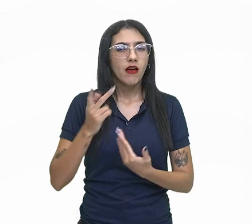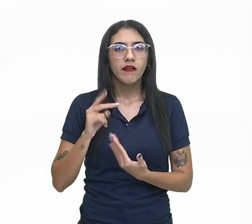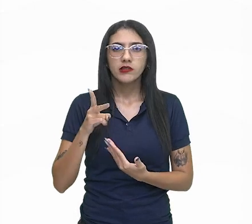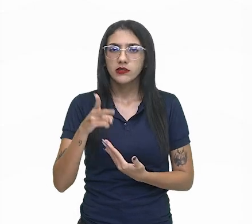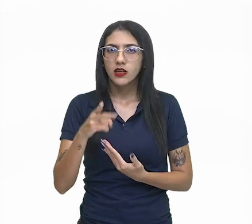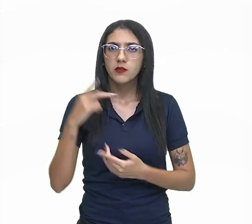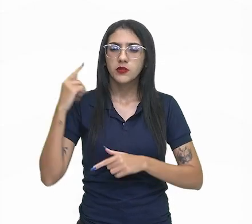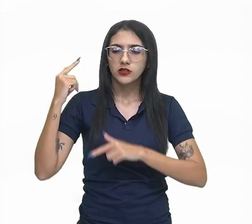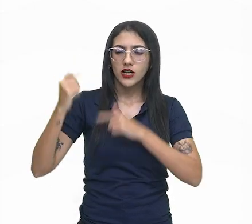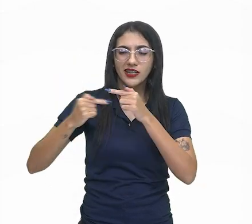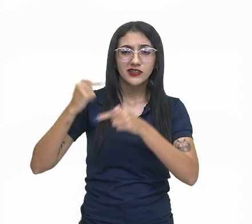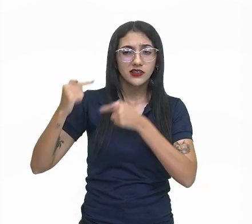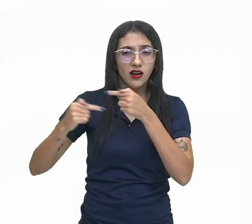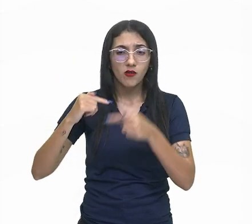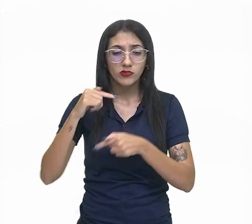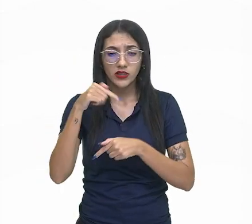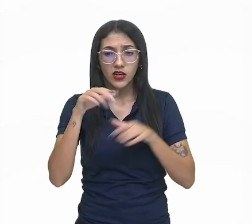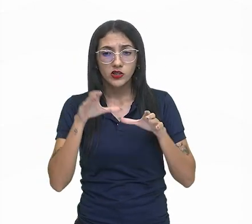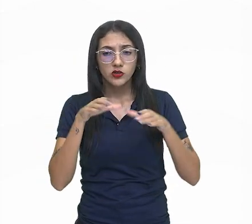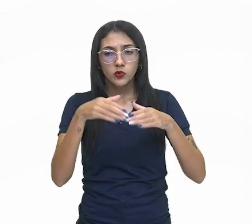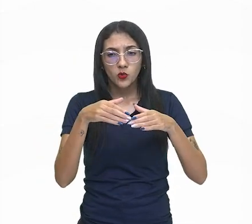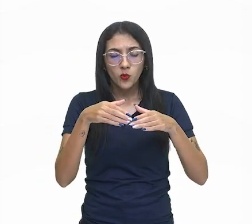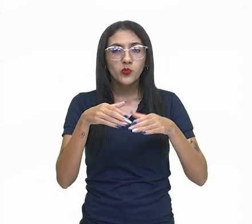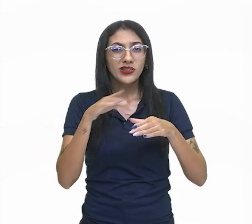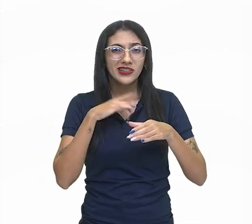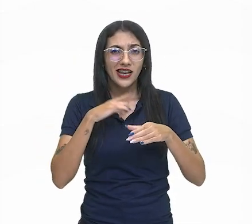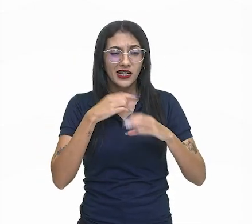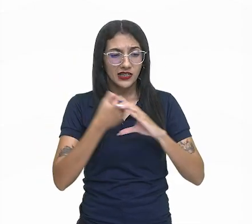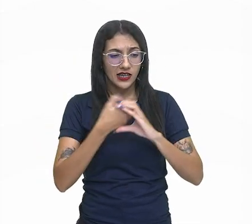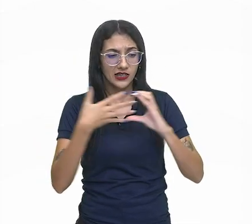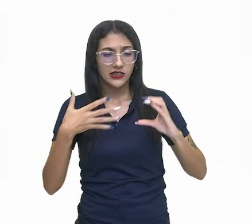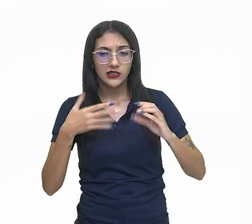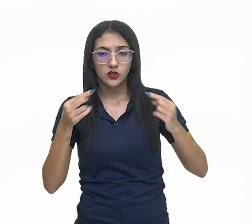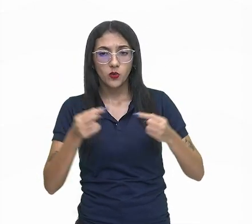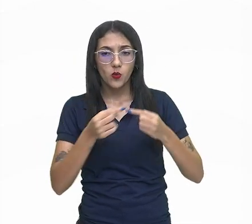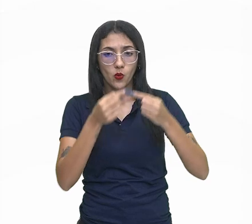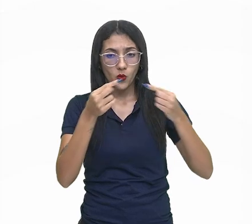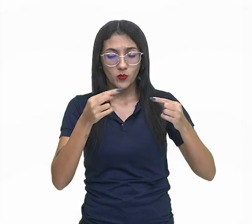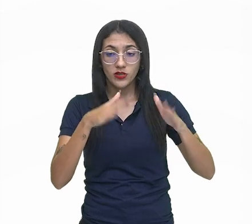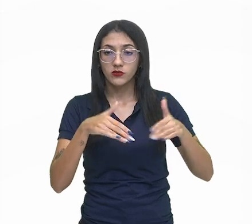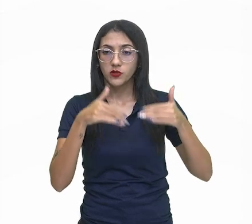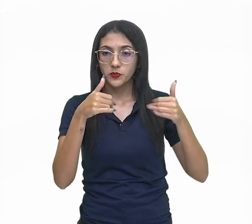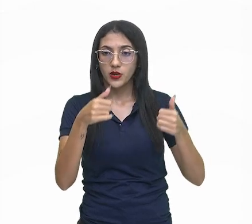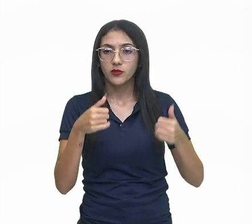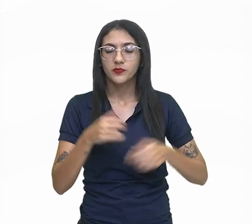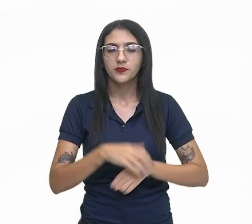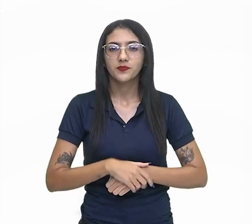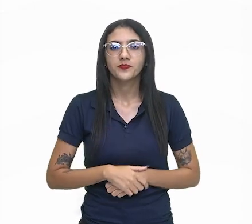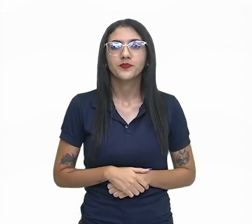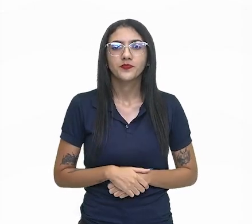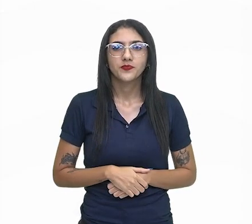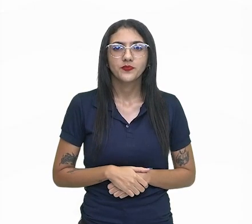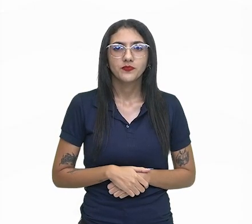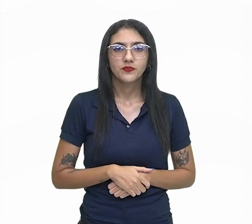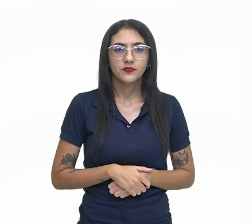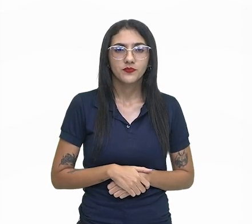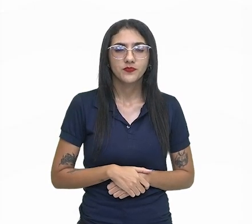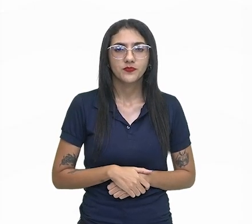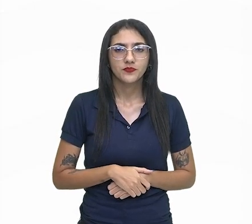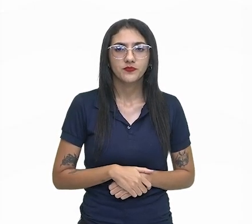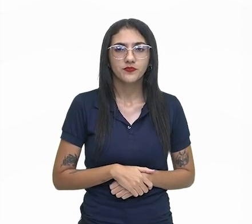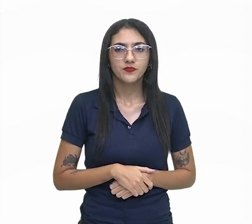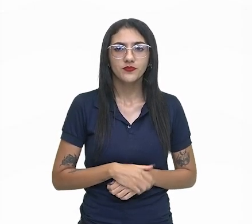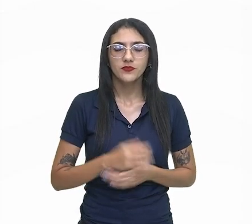filhos, né, os seus descendentes, eles tinham aquelas características que eram mais vantajosas. Nós temos aí a teoria da evolução